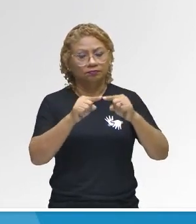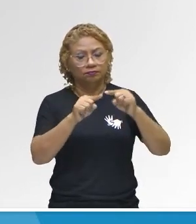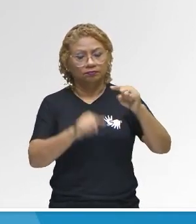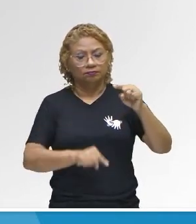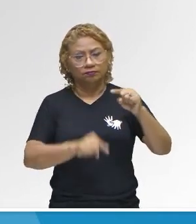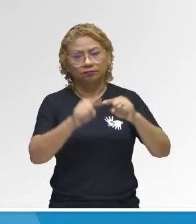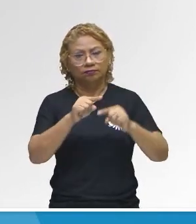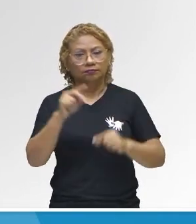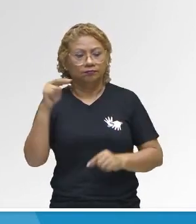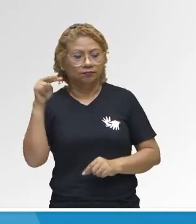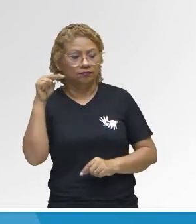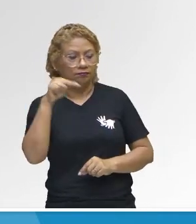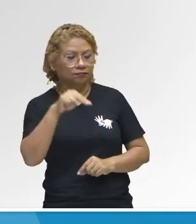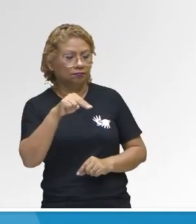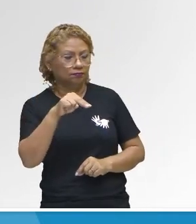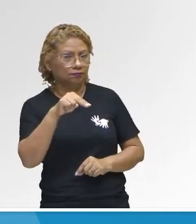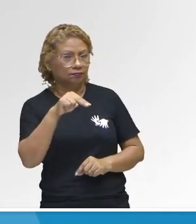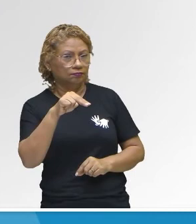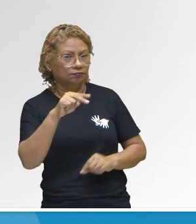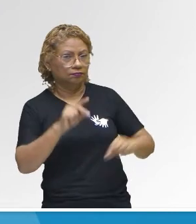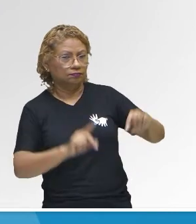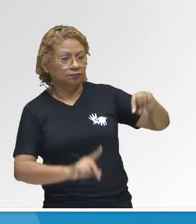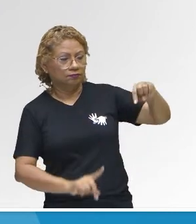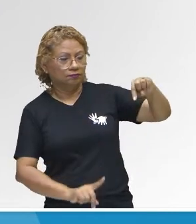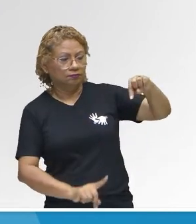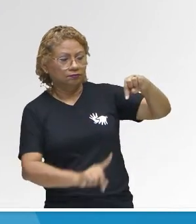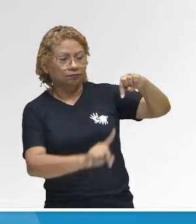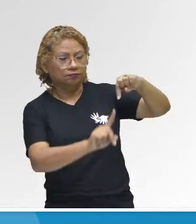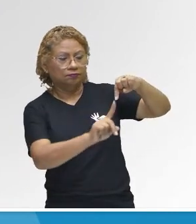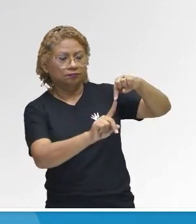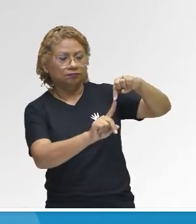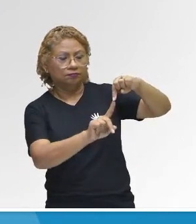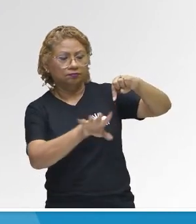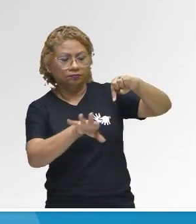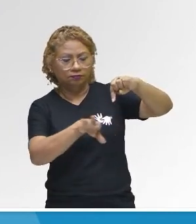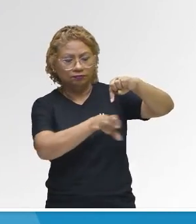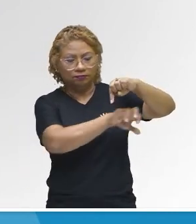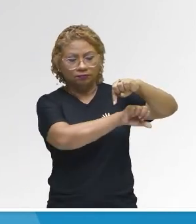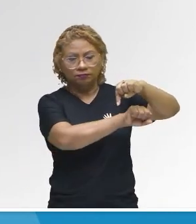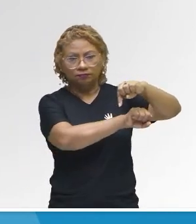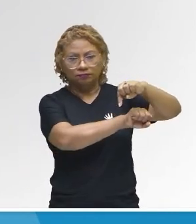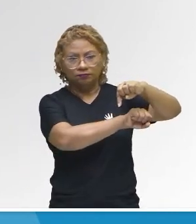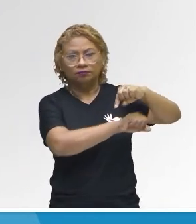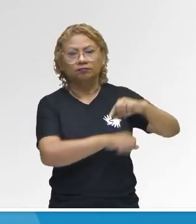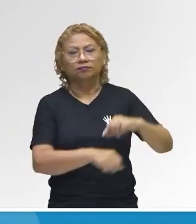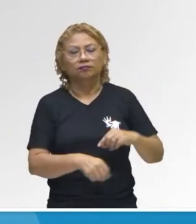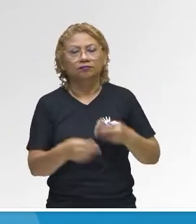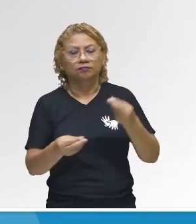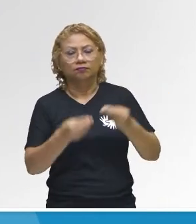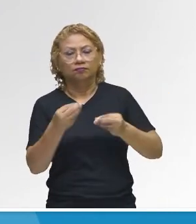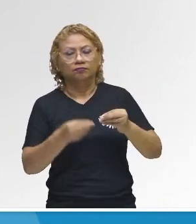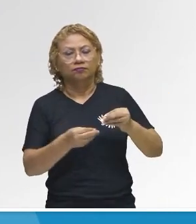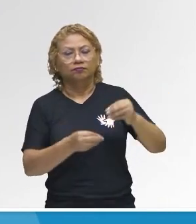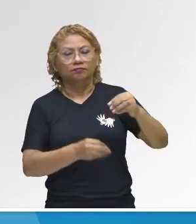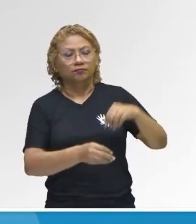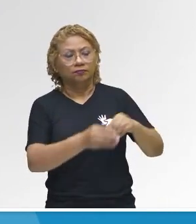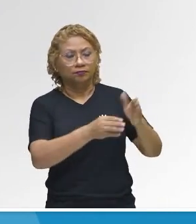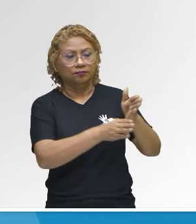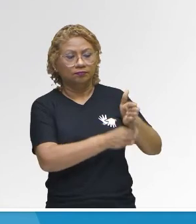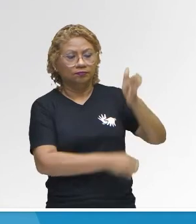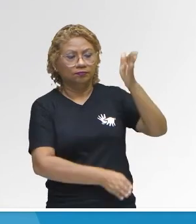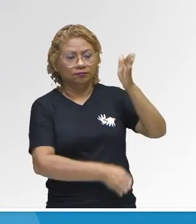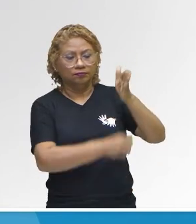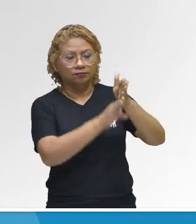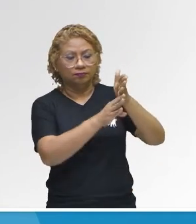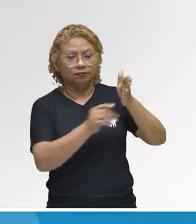cá, eu vou ver o quê? Eu vou ver a sombra dessa reta. Imagine se a gente tivesse uma parede aqui, né? Aqui nós temos